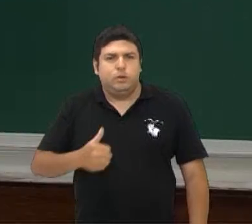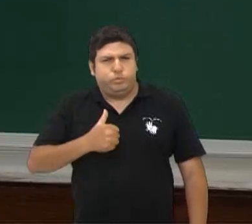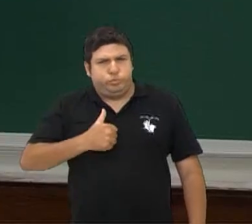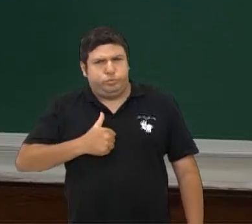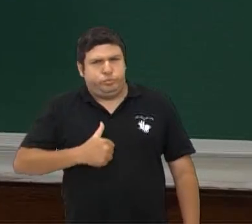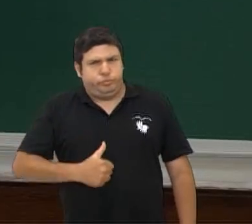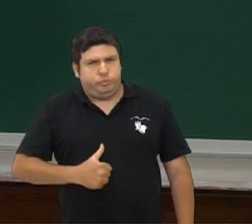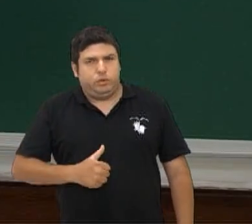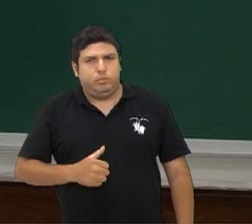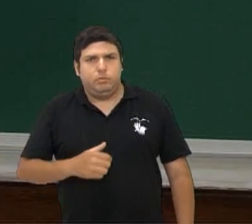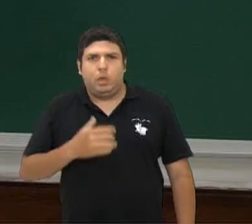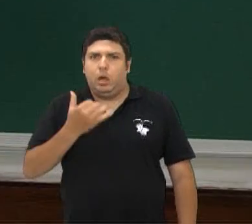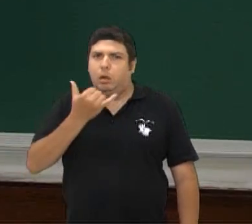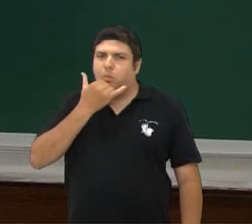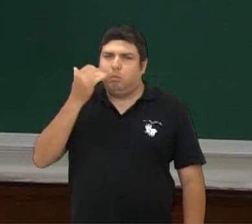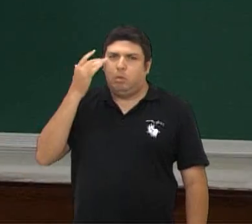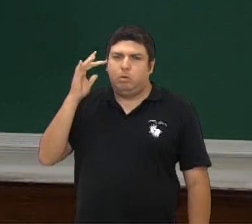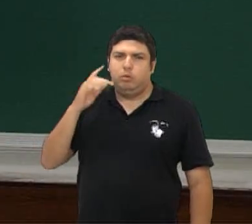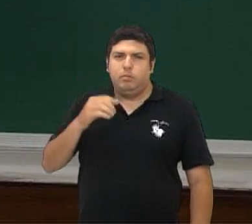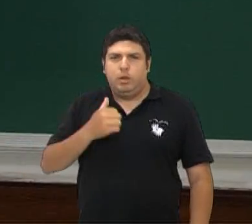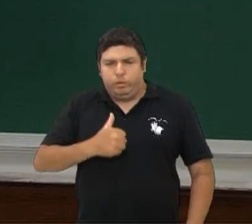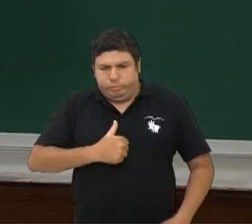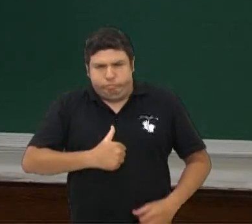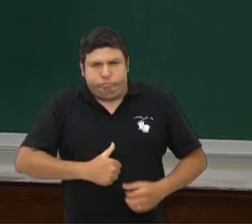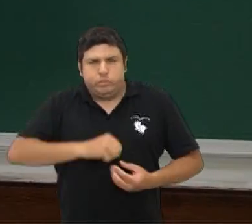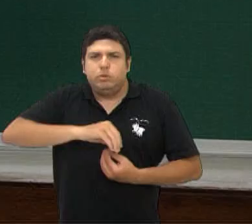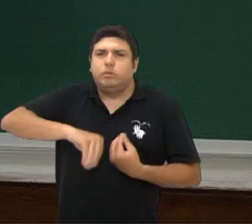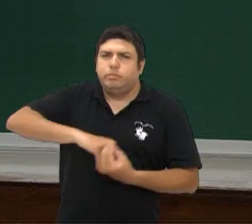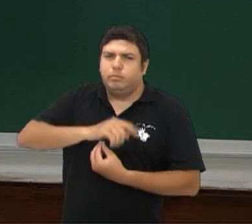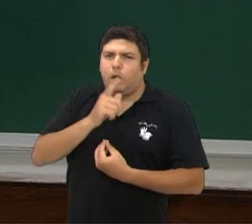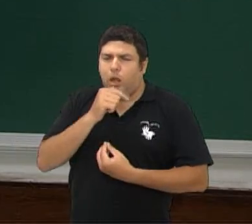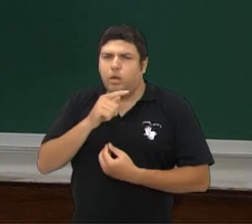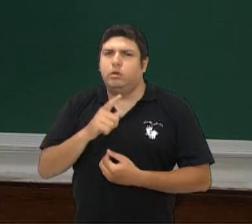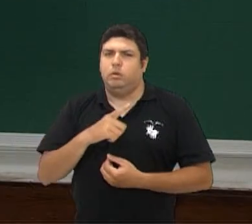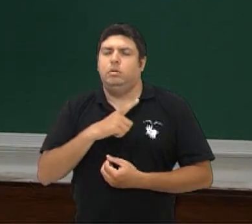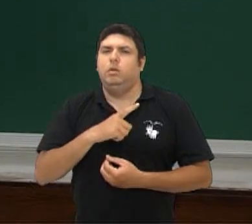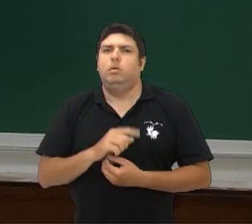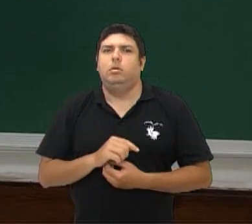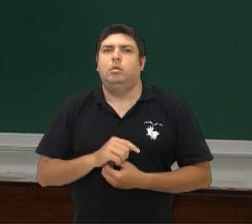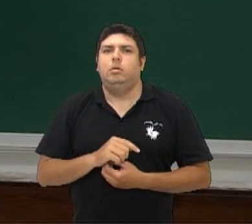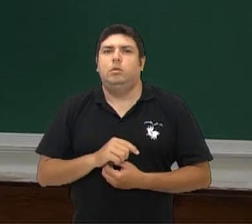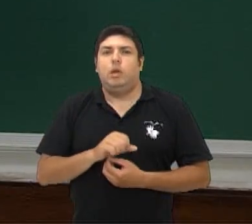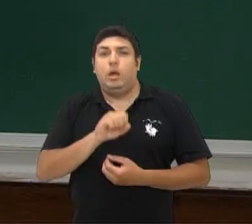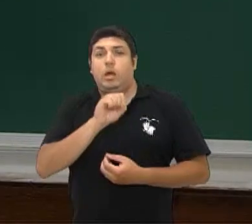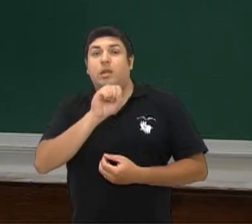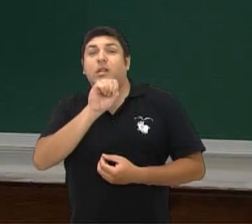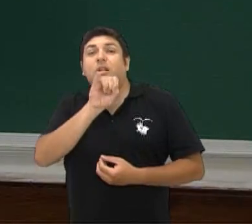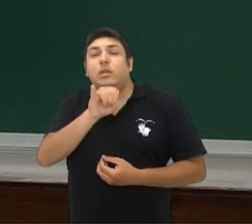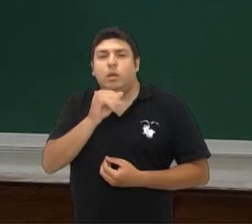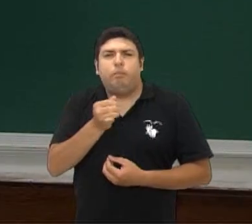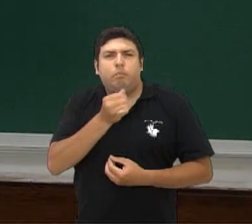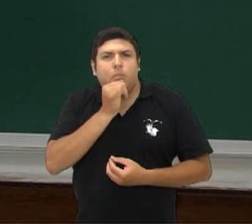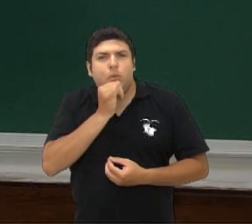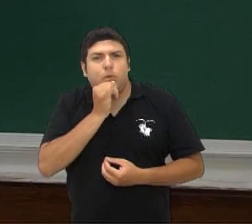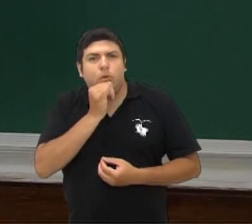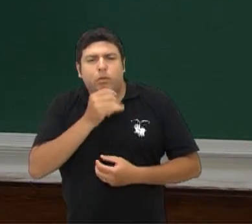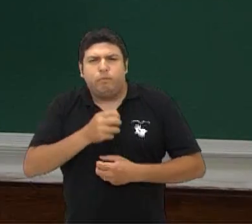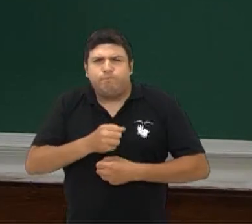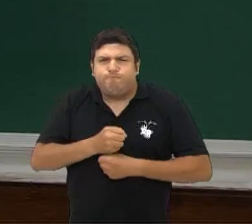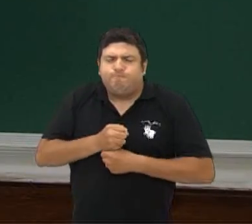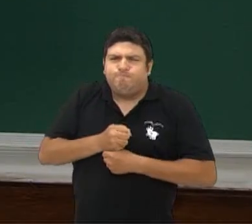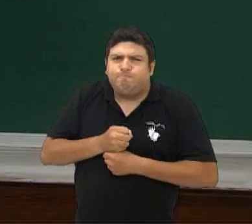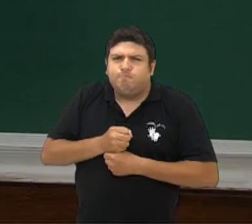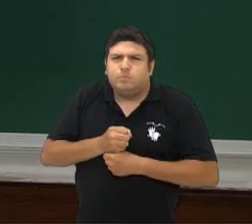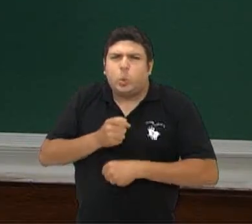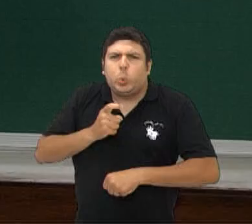fezes? Ah, professora, não sei. Tem um pouco de água nas fezes, né? Tanto é que se a gente pensasse, se a gente tem problema de ir ao